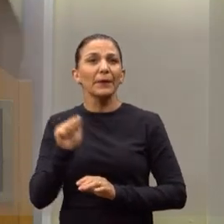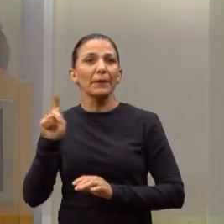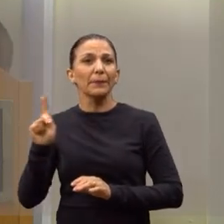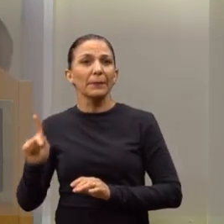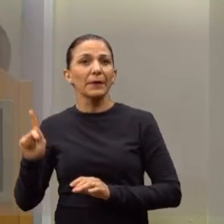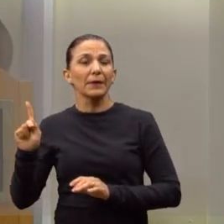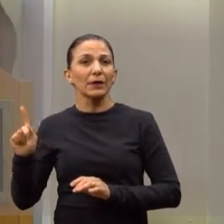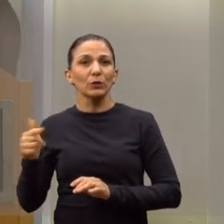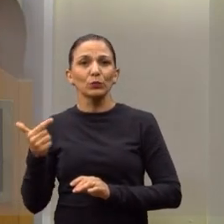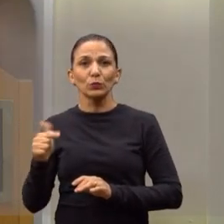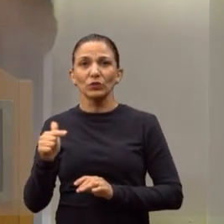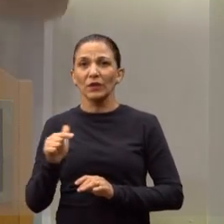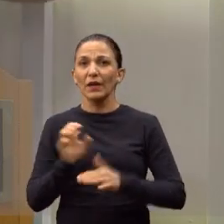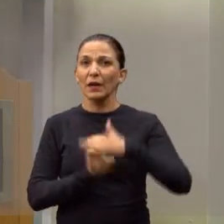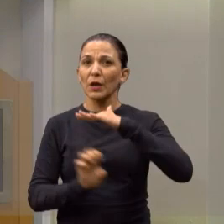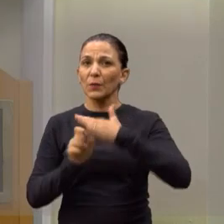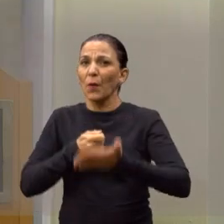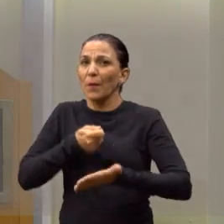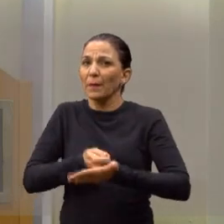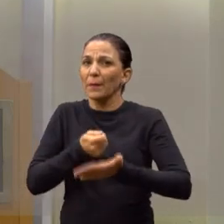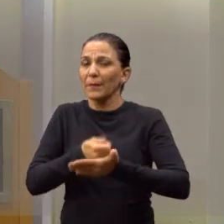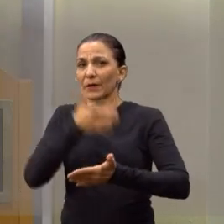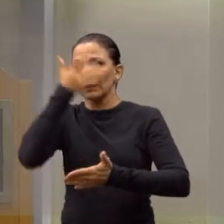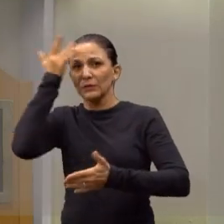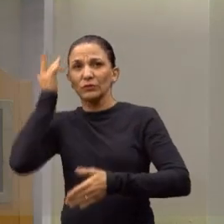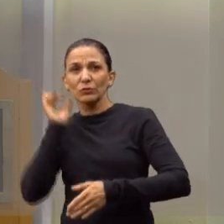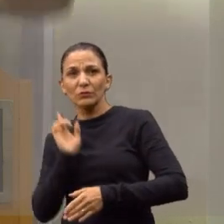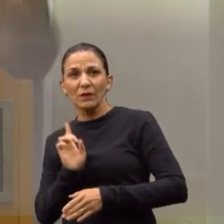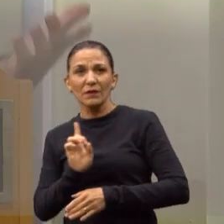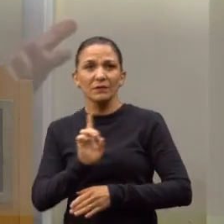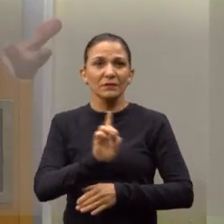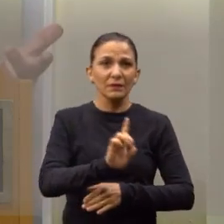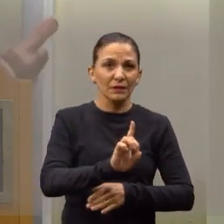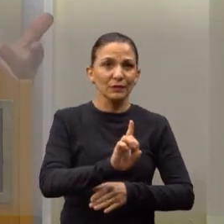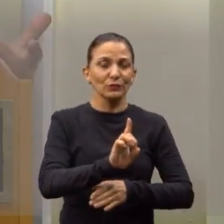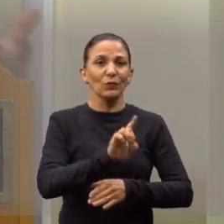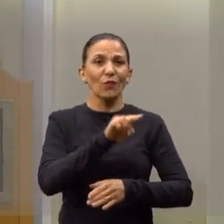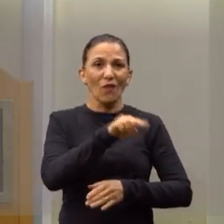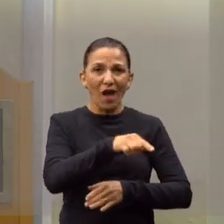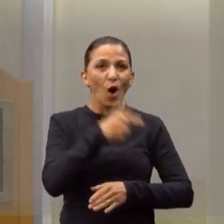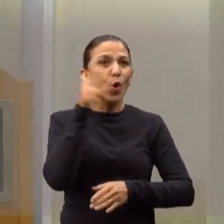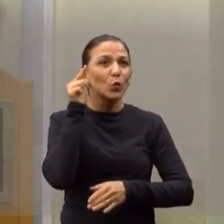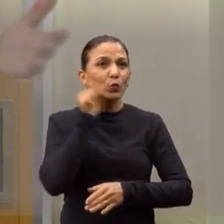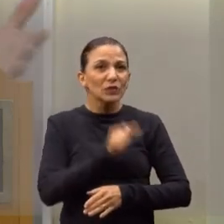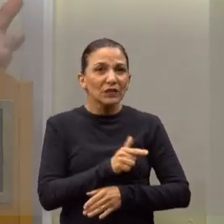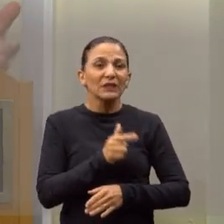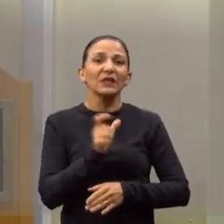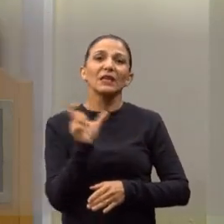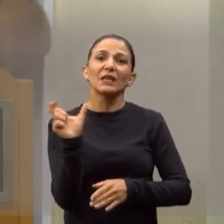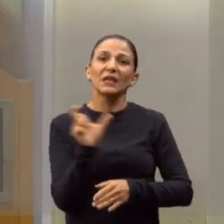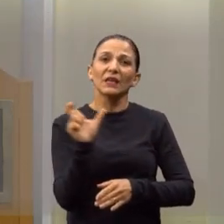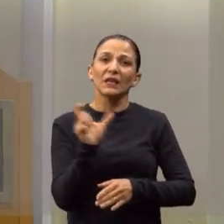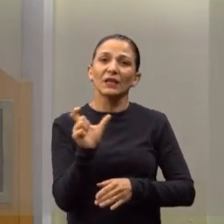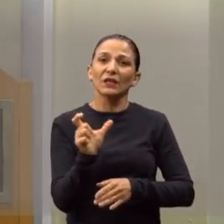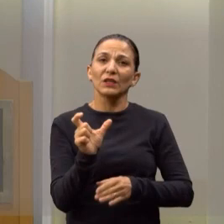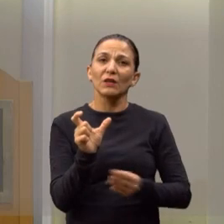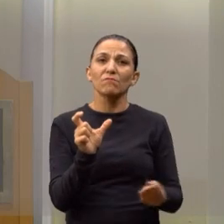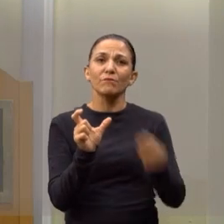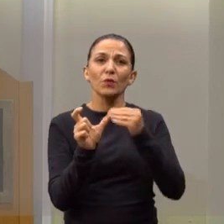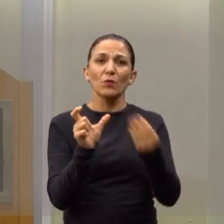empresas obrigavam com que as pessoas fossem até o terminal para lá fazer a recarga. Não fazia o menor sentido,